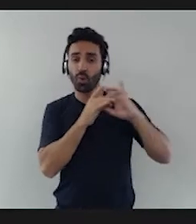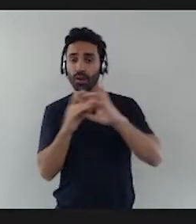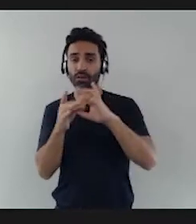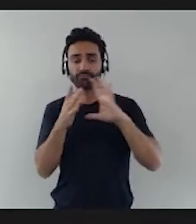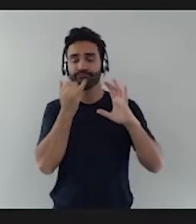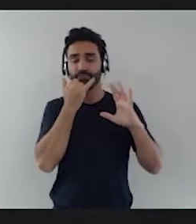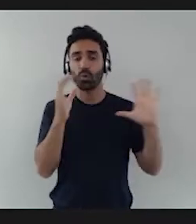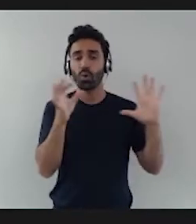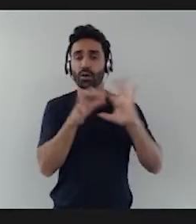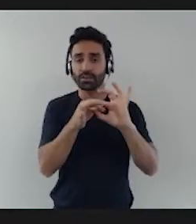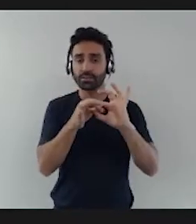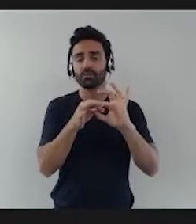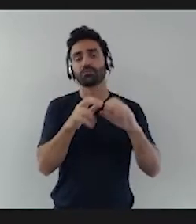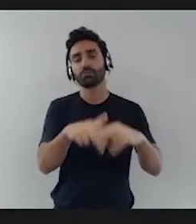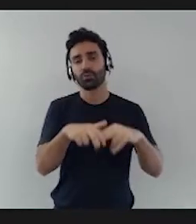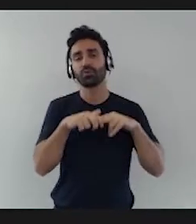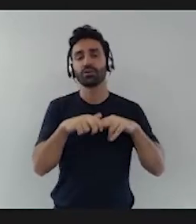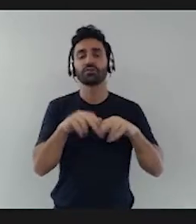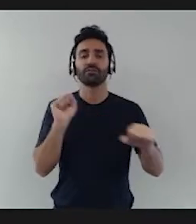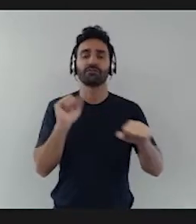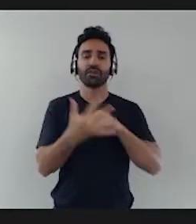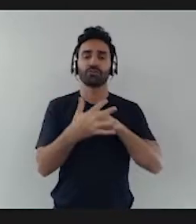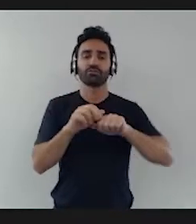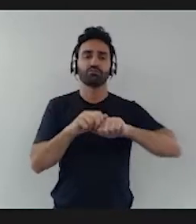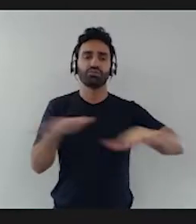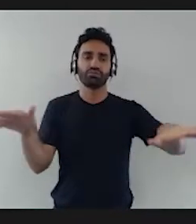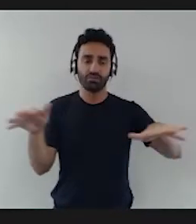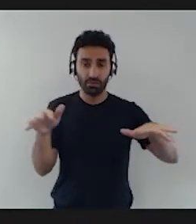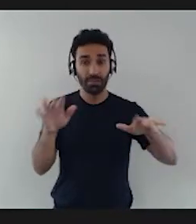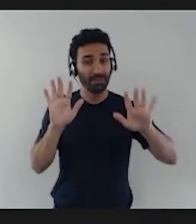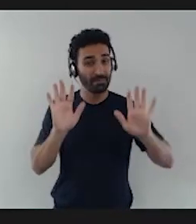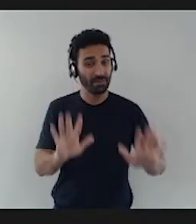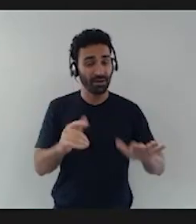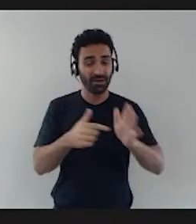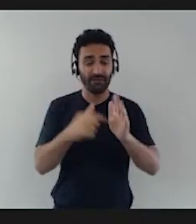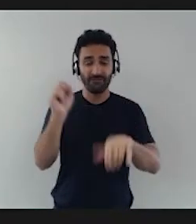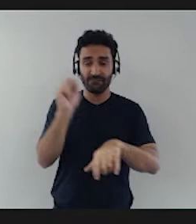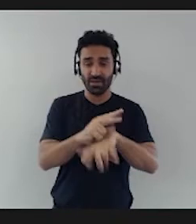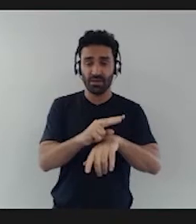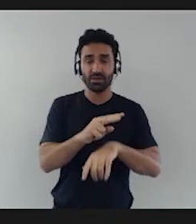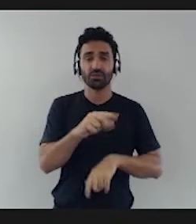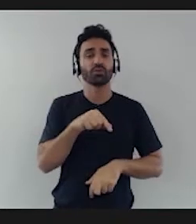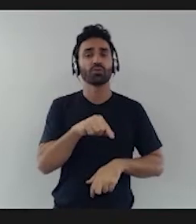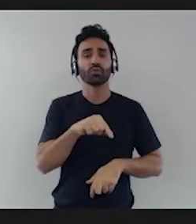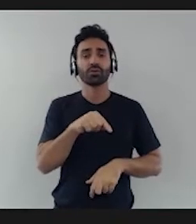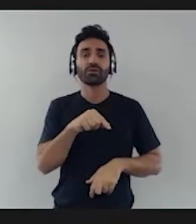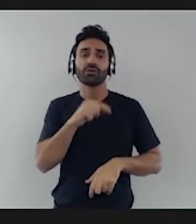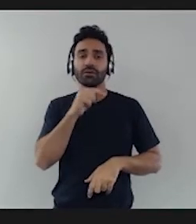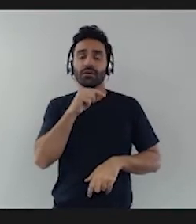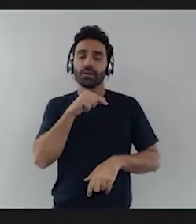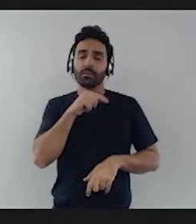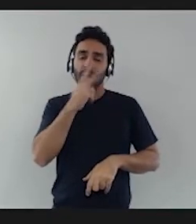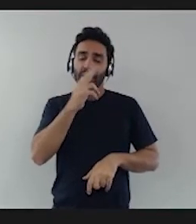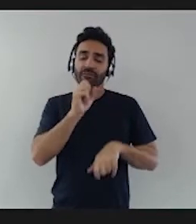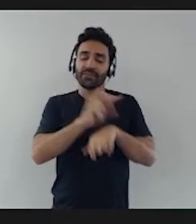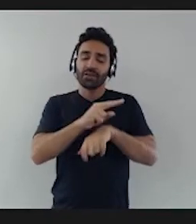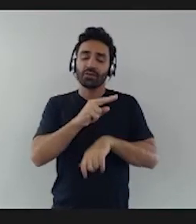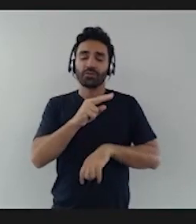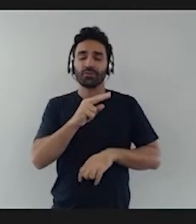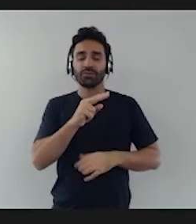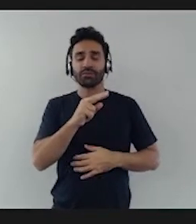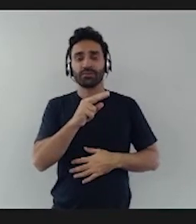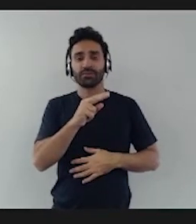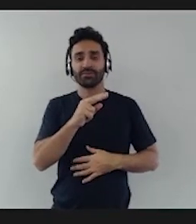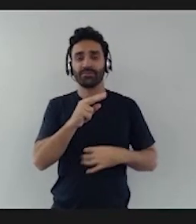faz esse vírus se espalhar. Mas o vírus, se interessa muito, ou seja, ele